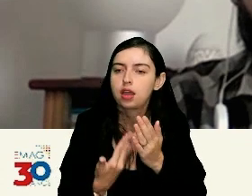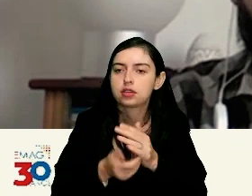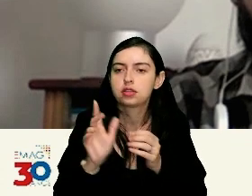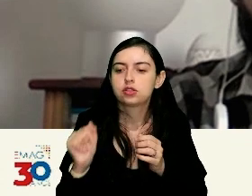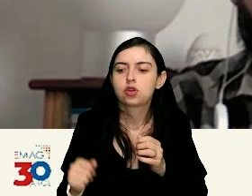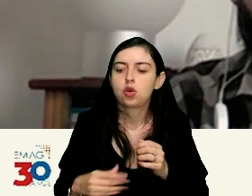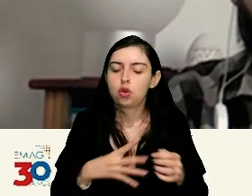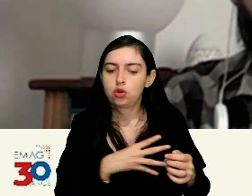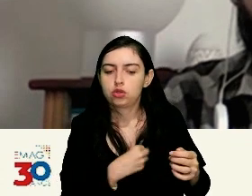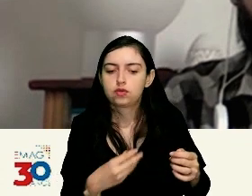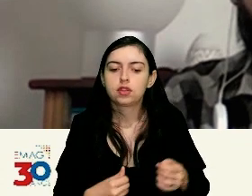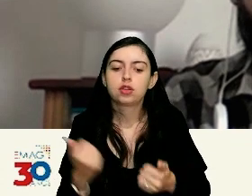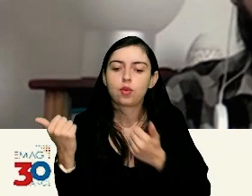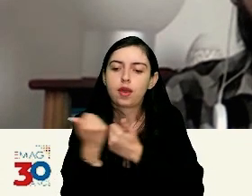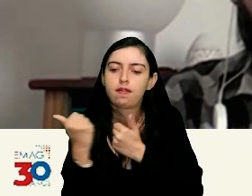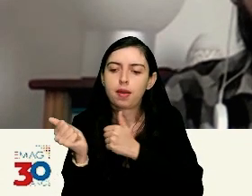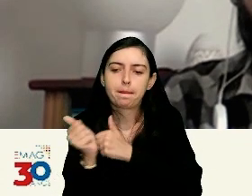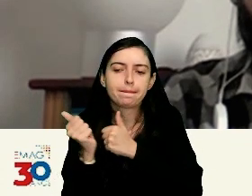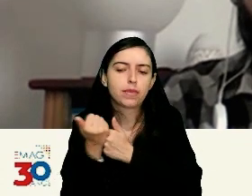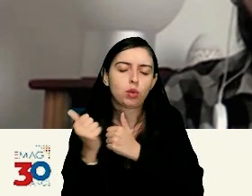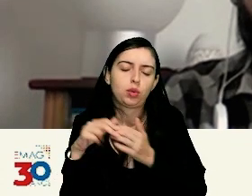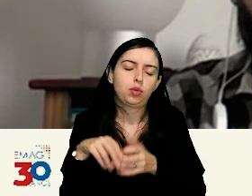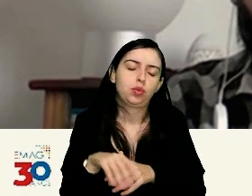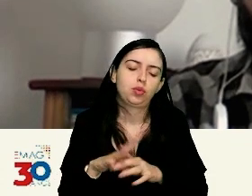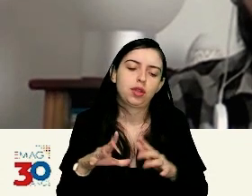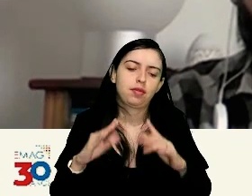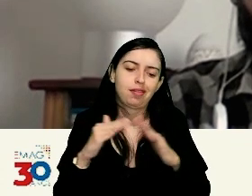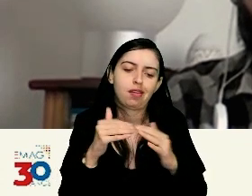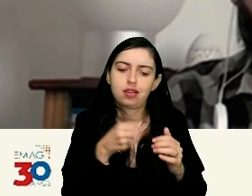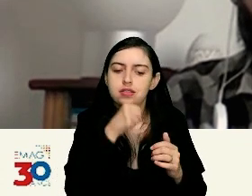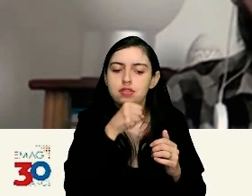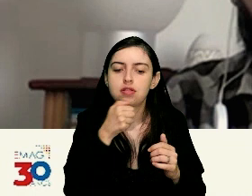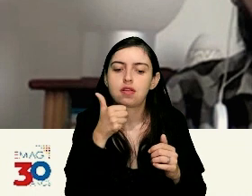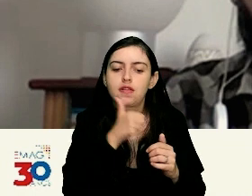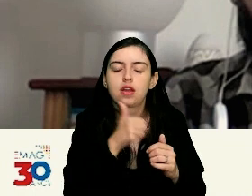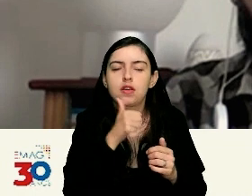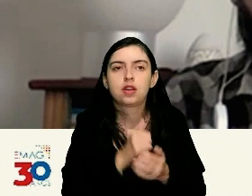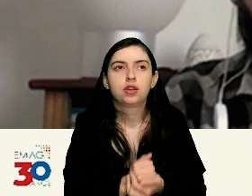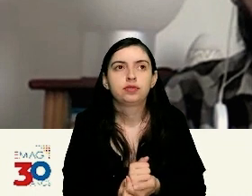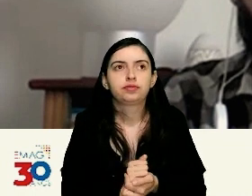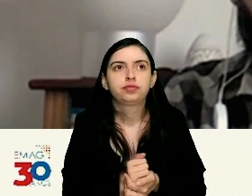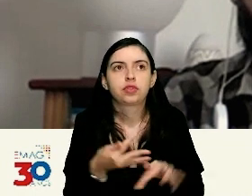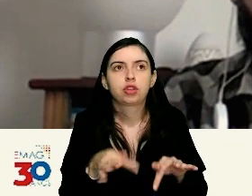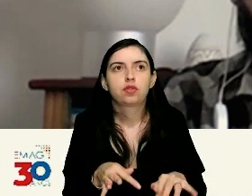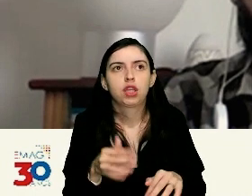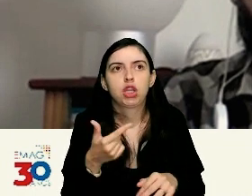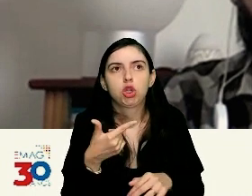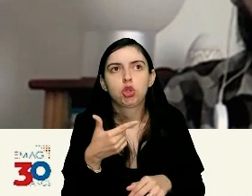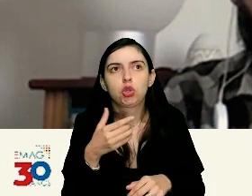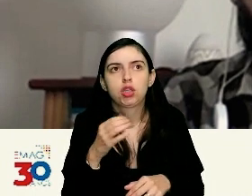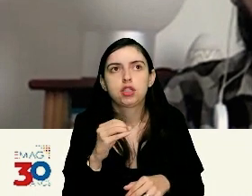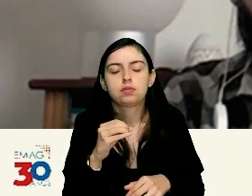né? Enfim, quando foi em